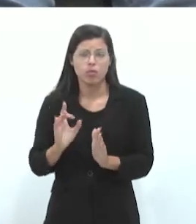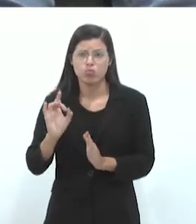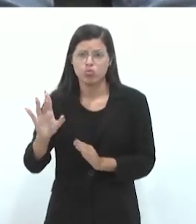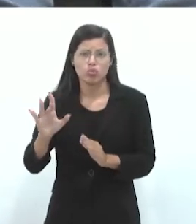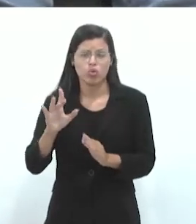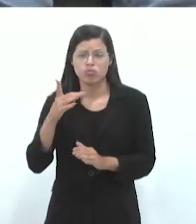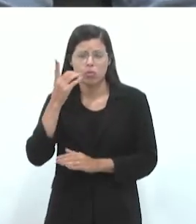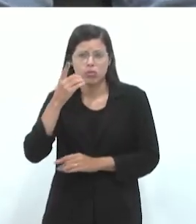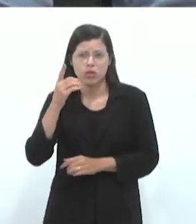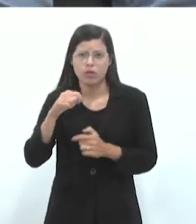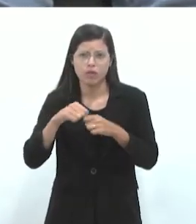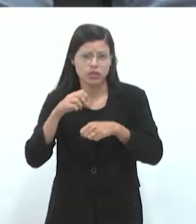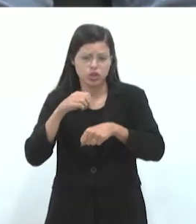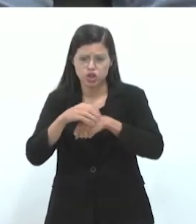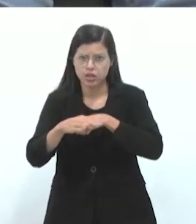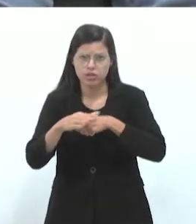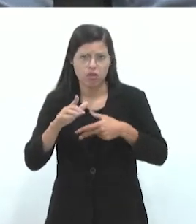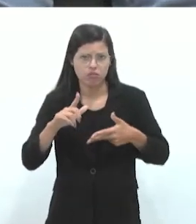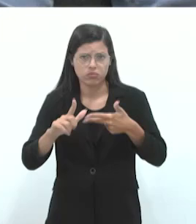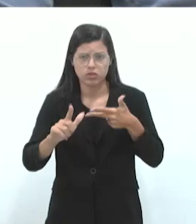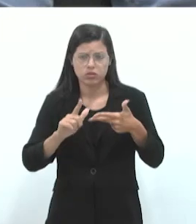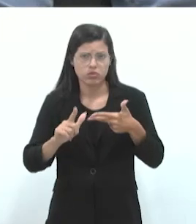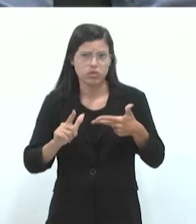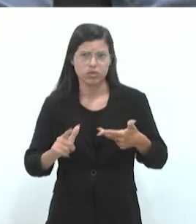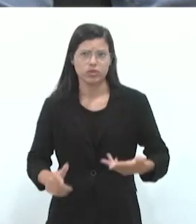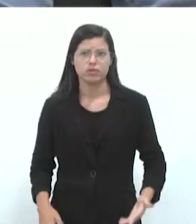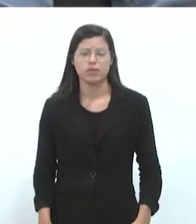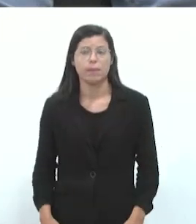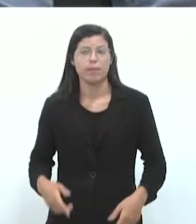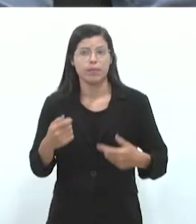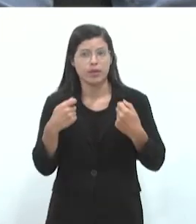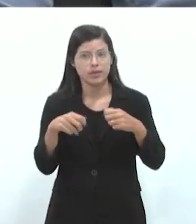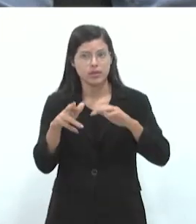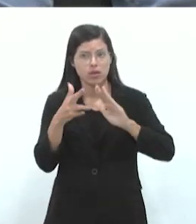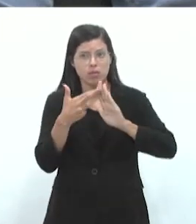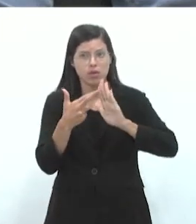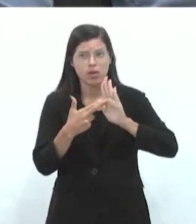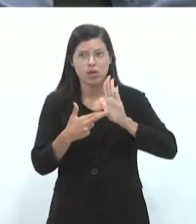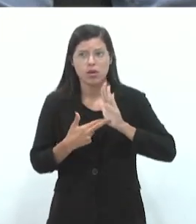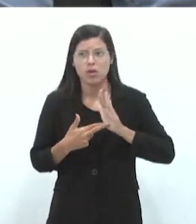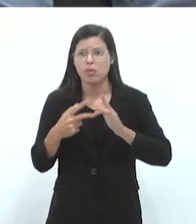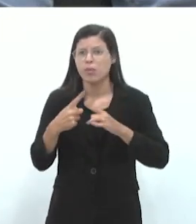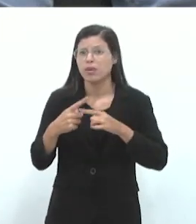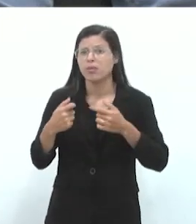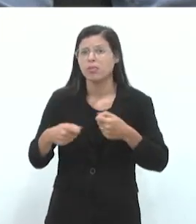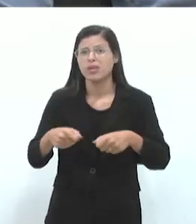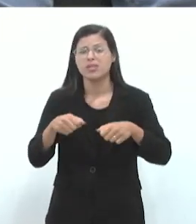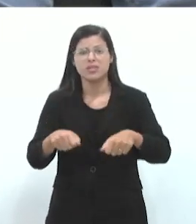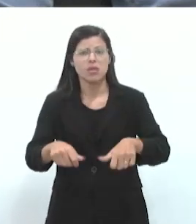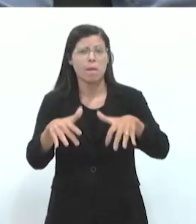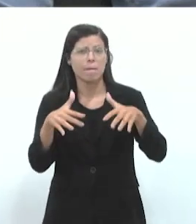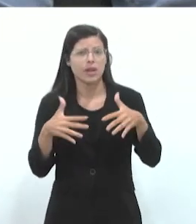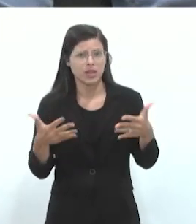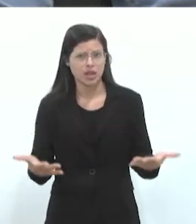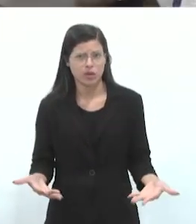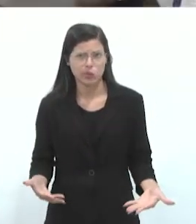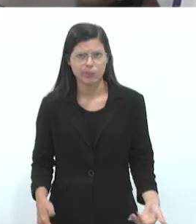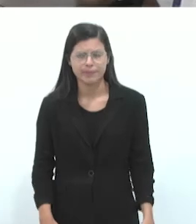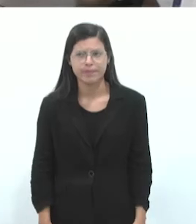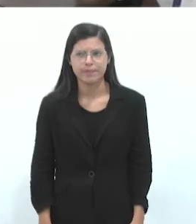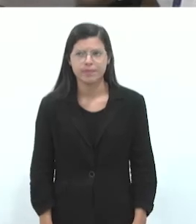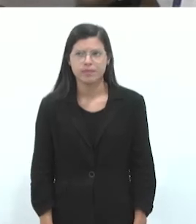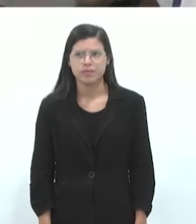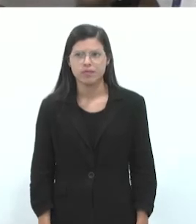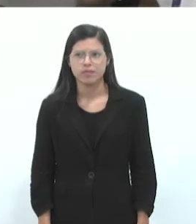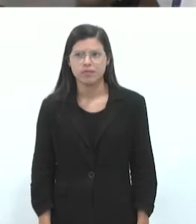indicação. Perfeito. Remete ao autor. Isso tem que ser uma normativa. Por que tem que ir ao plenário? Já foi. Perfeito. Porque